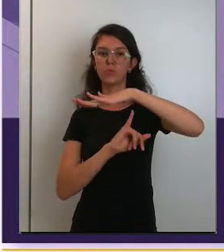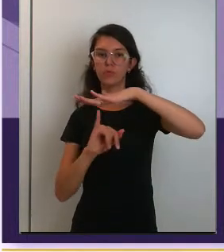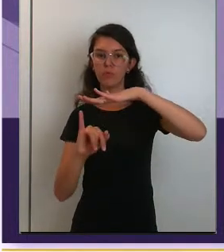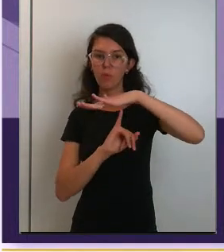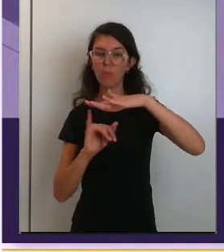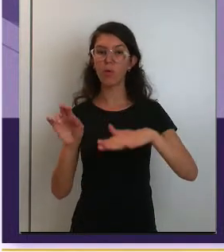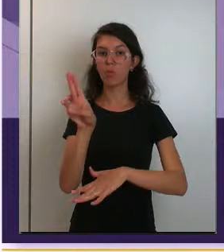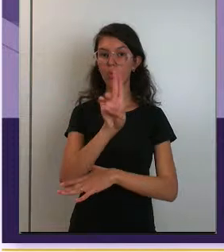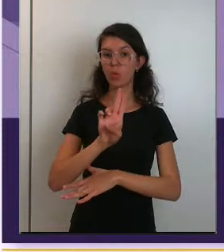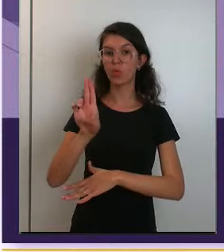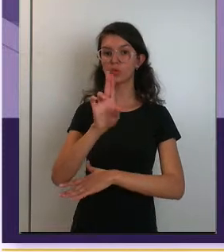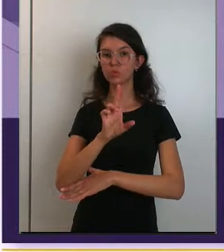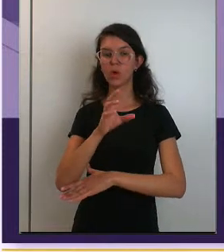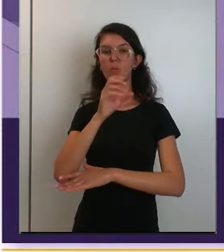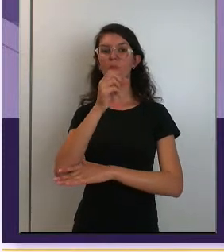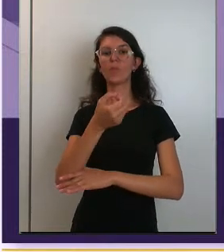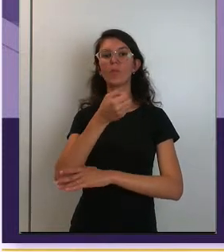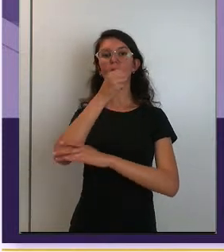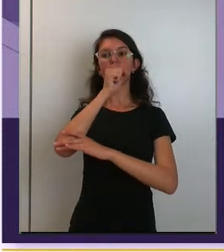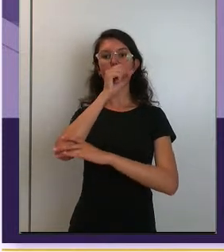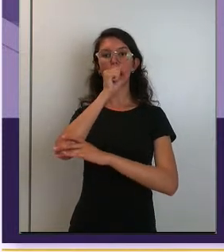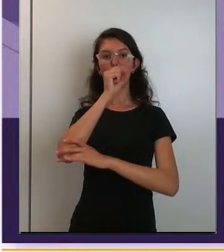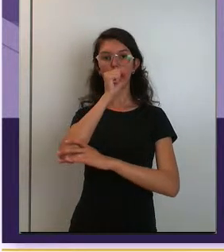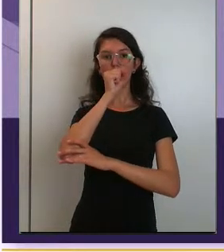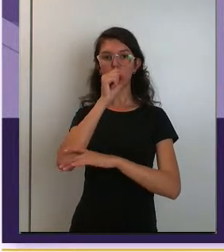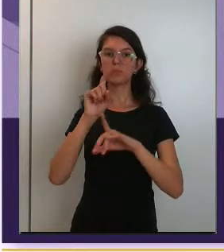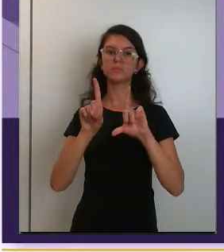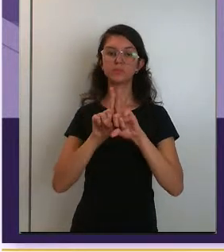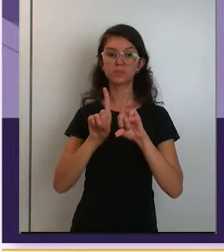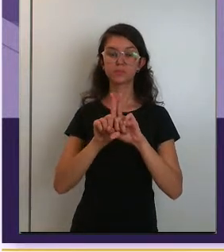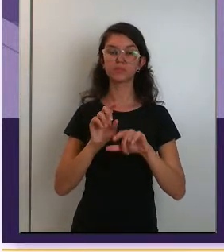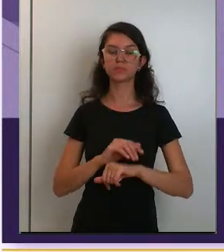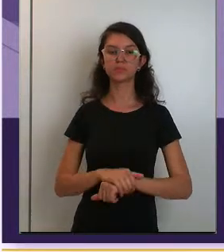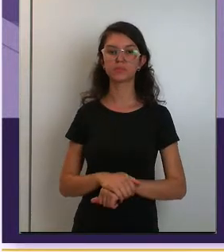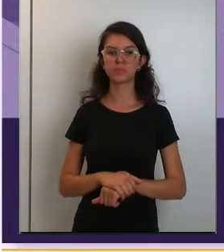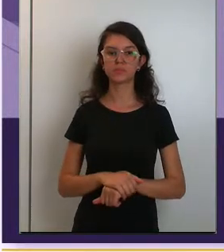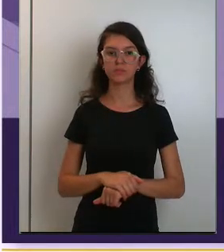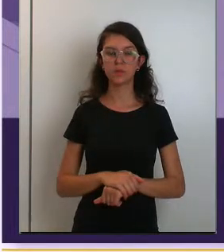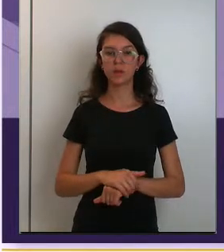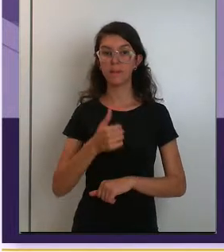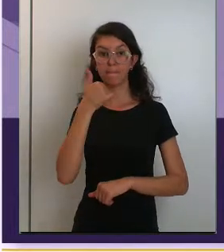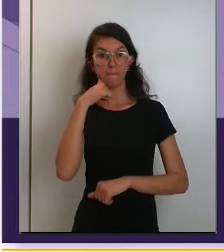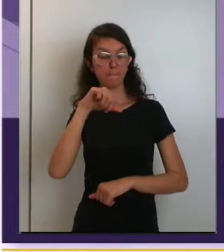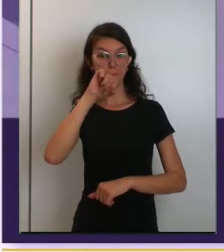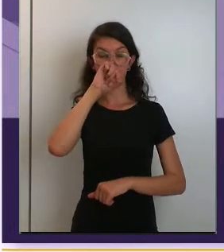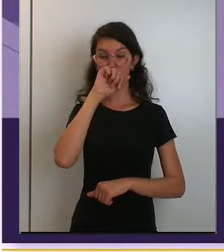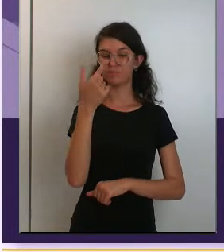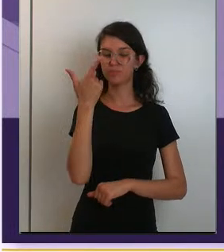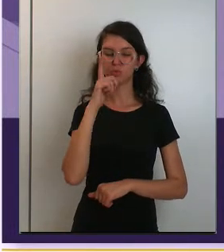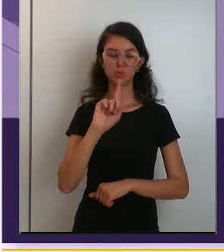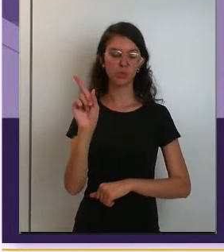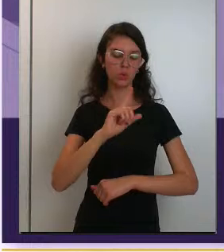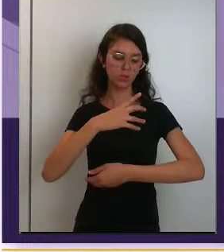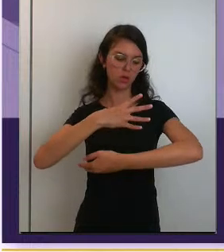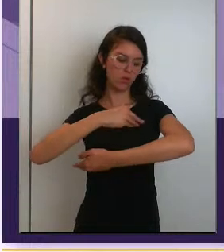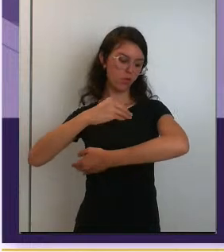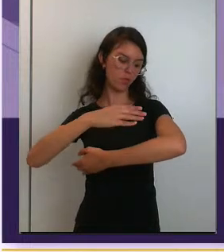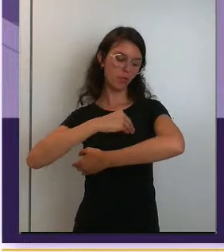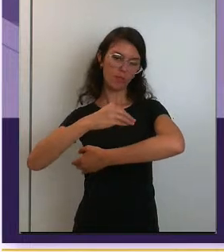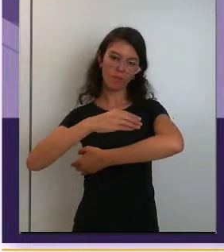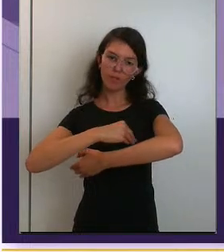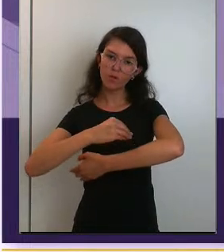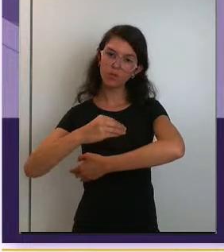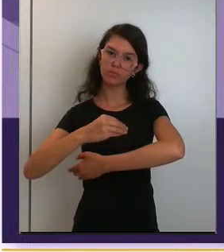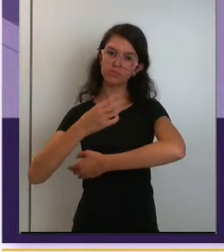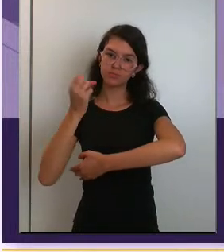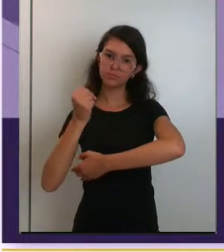de mamadeiras ou chuquinhas, né? Ou aquela mãe que não consegue manter o aleitamento materno do seu